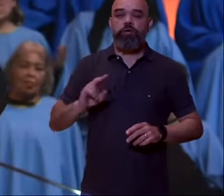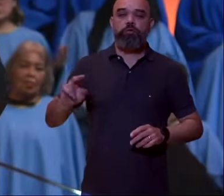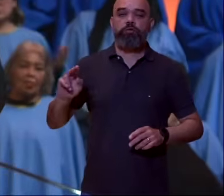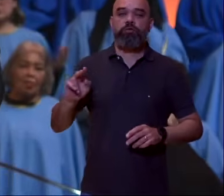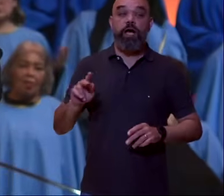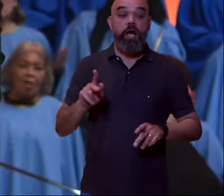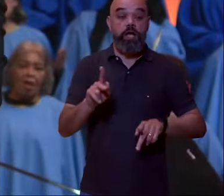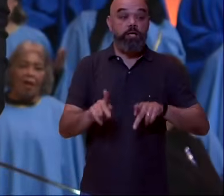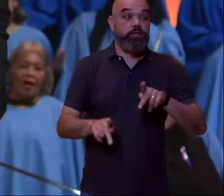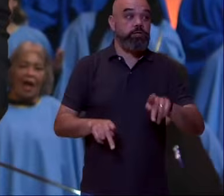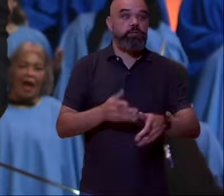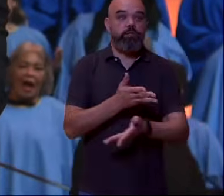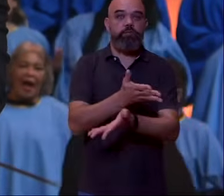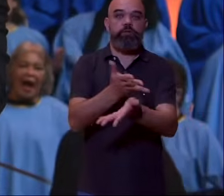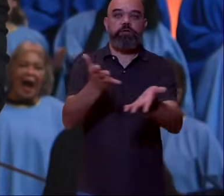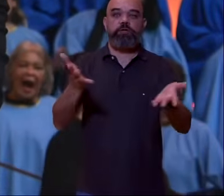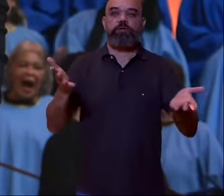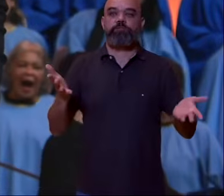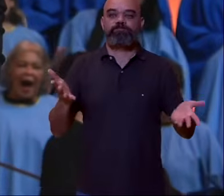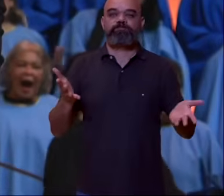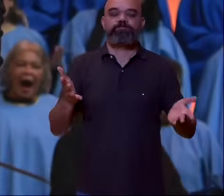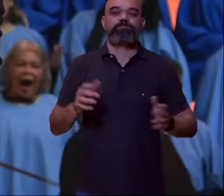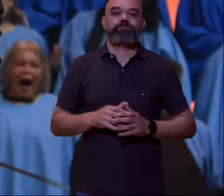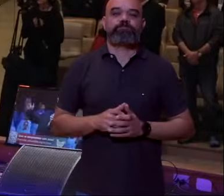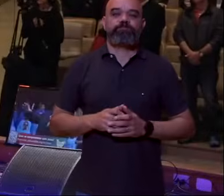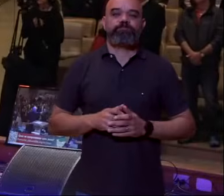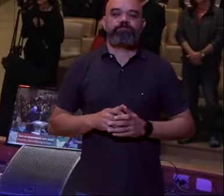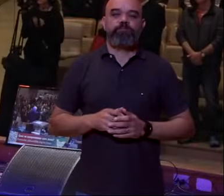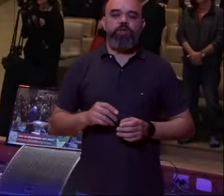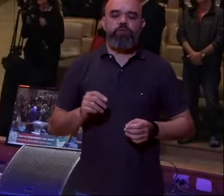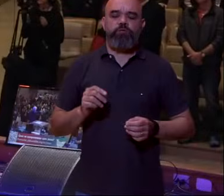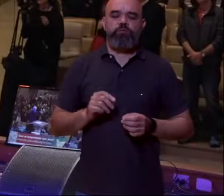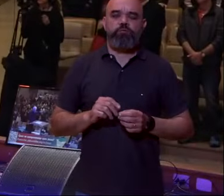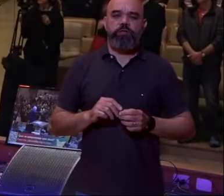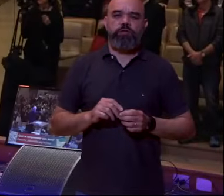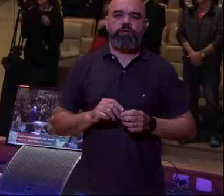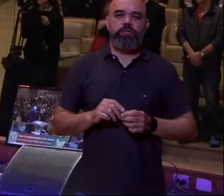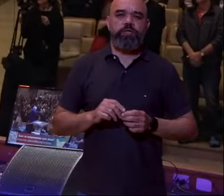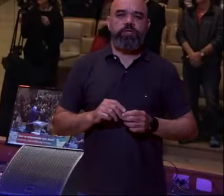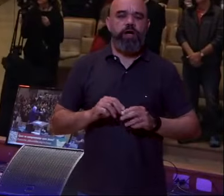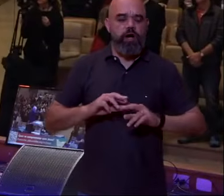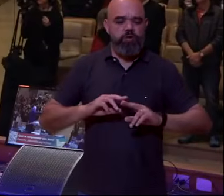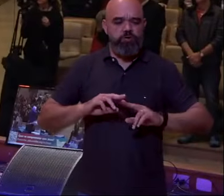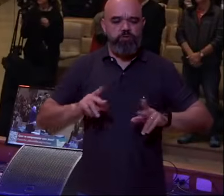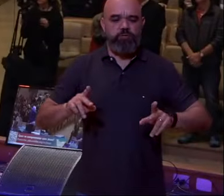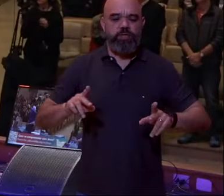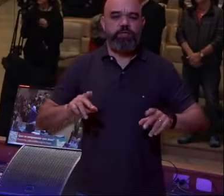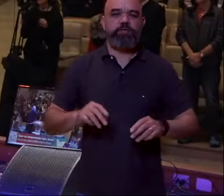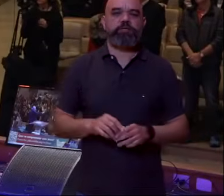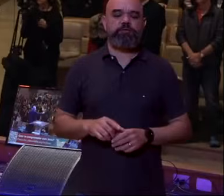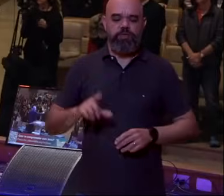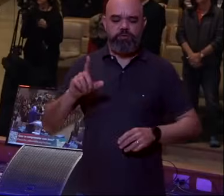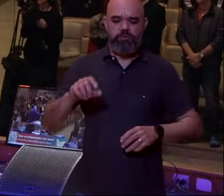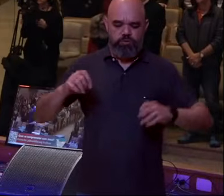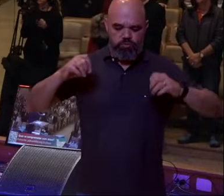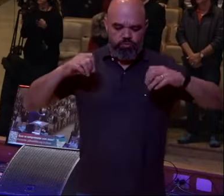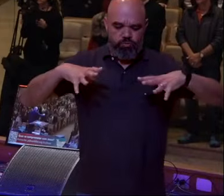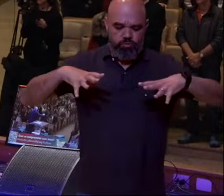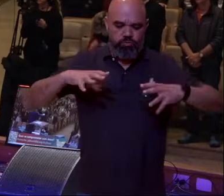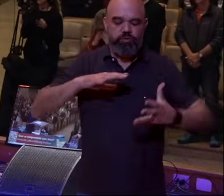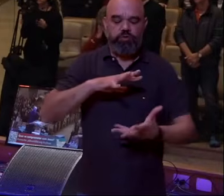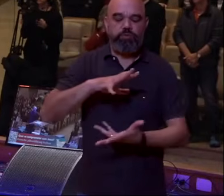nome, mas que espalhado pelo meio da terra vai fazer diferença, vai salgar essa terra e vai ser luz desse mundo. Crê